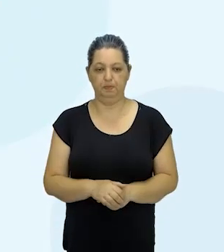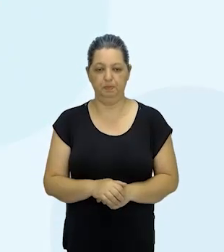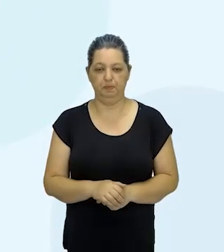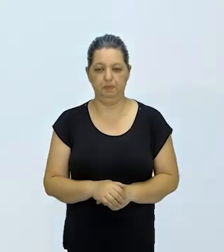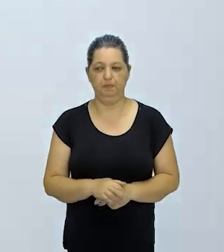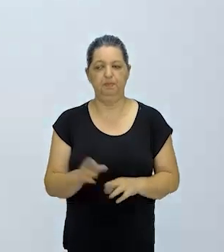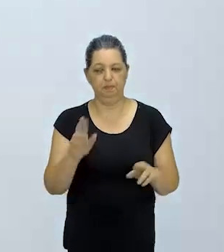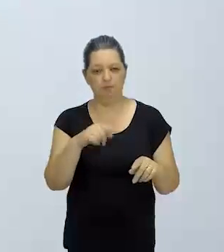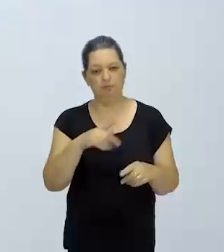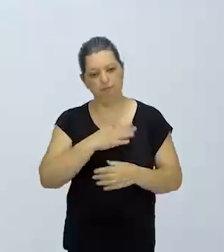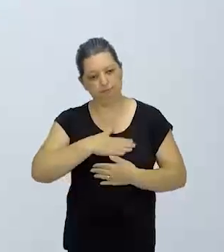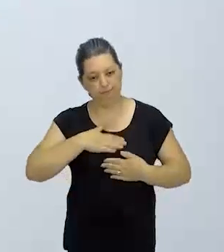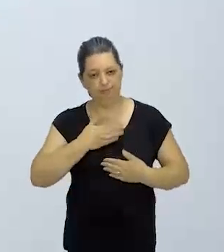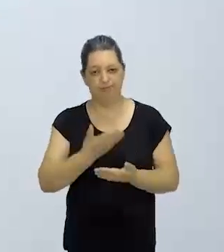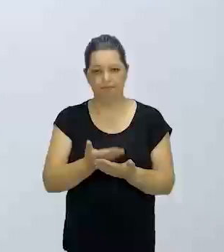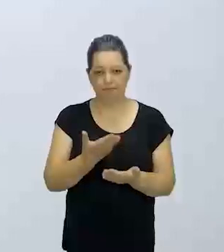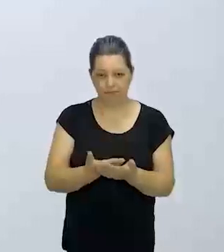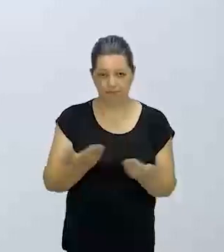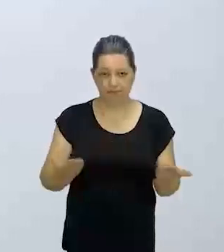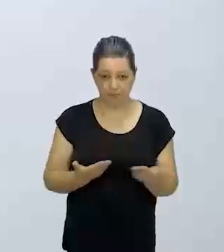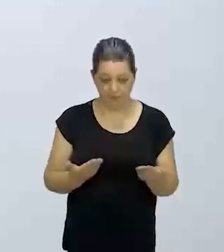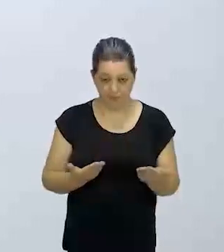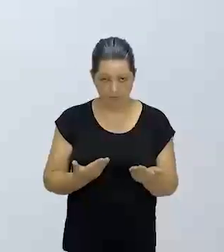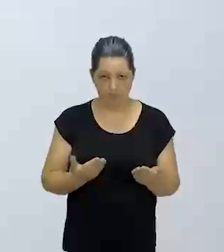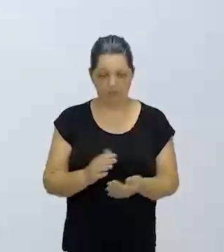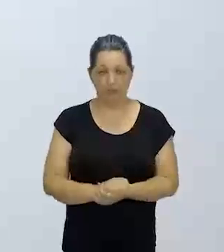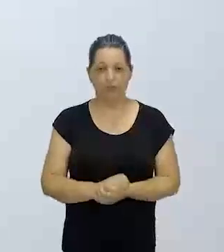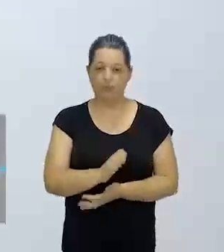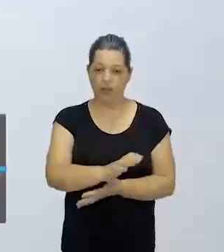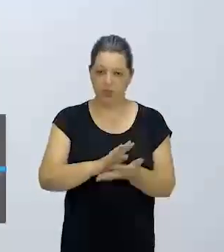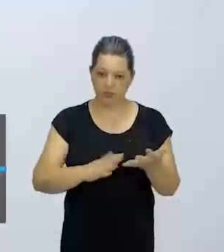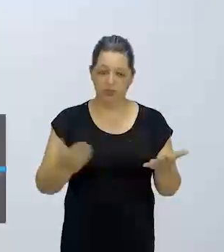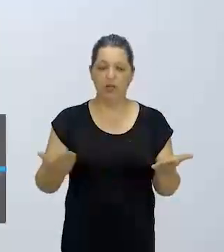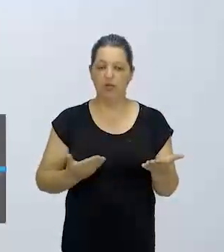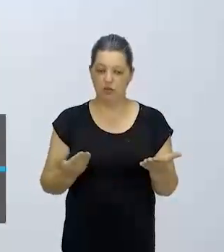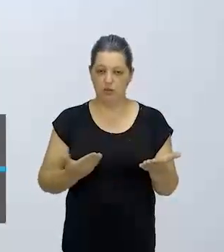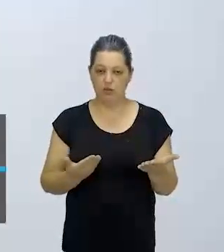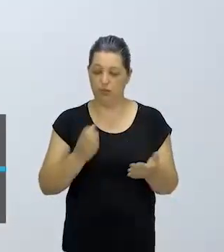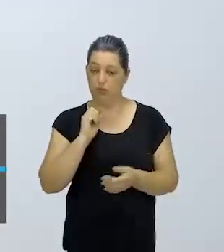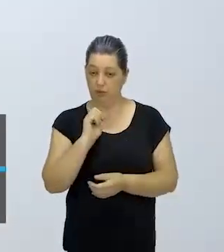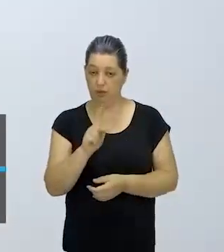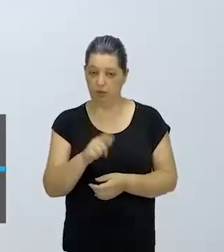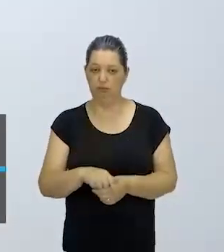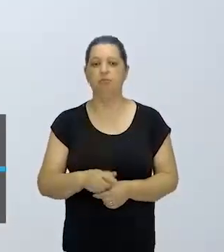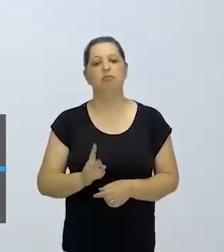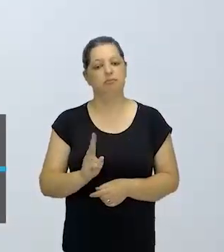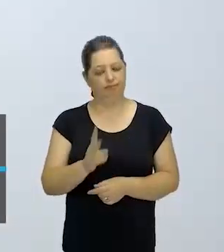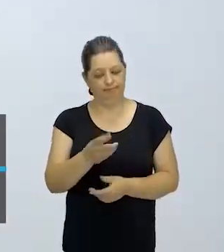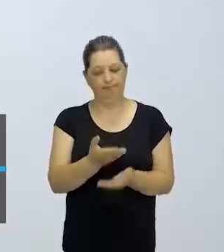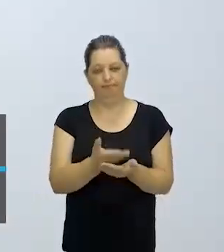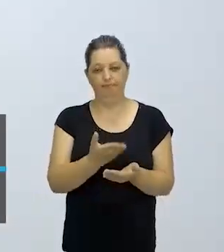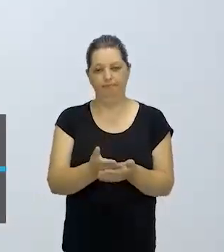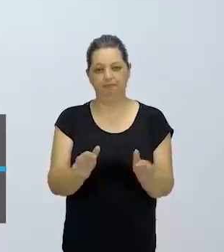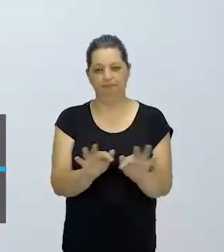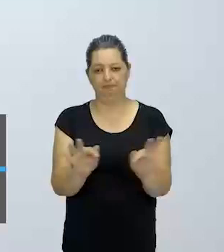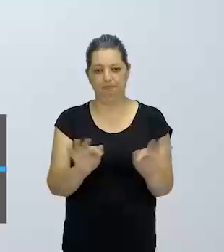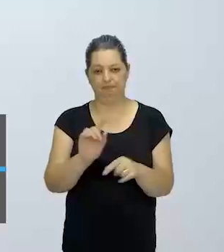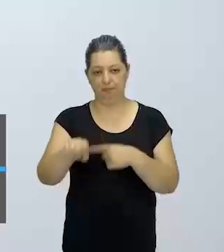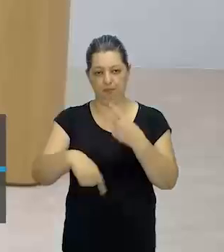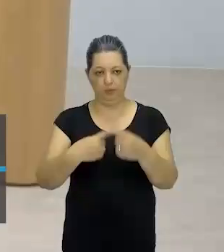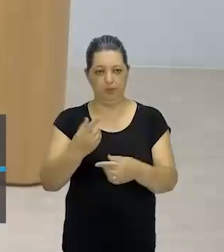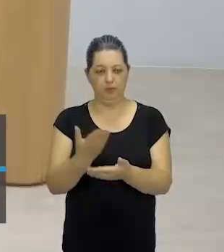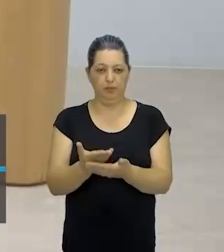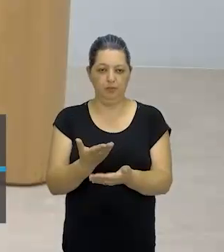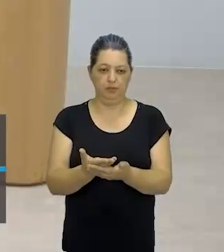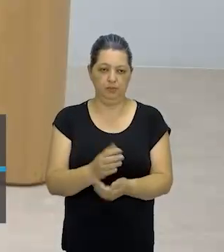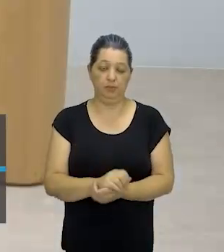que vocês tenham gostado da aula de hoje. Não esqueçam de fazer a tarefa referente a essa aula, tá bom? E a gente vai continuar estudando função no decorrer aí das próximas aulas, certo,